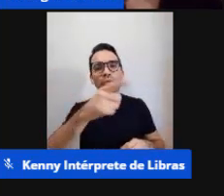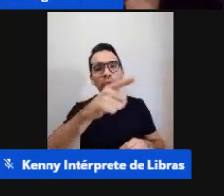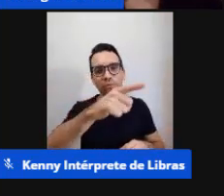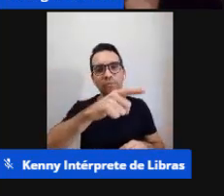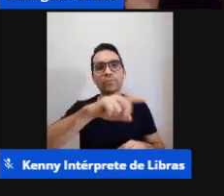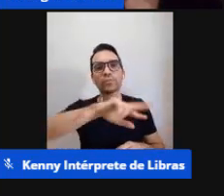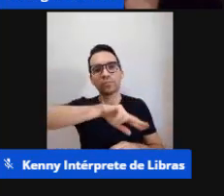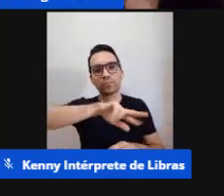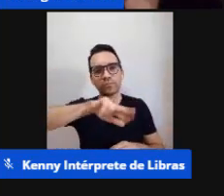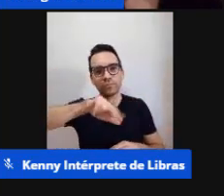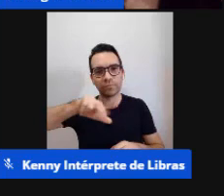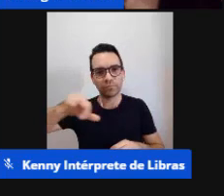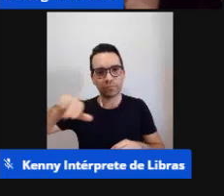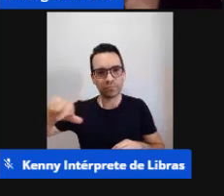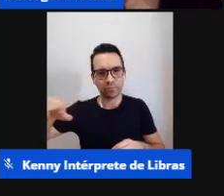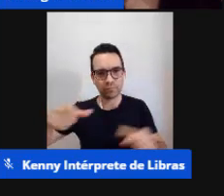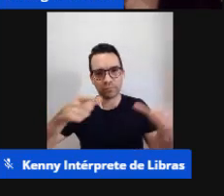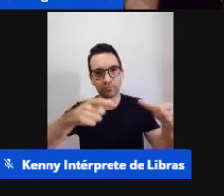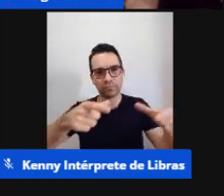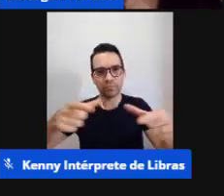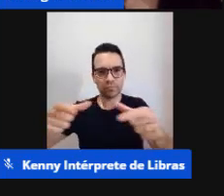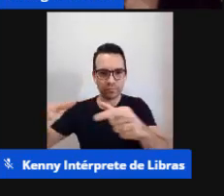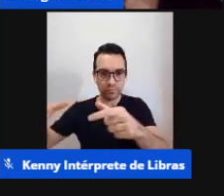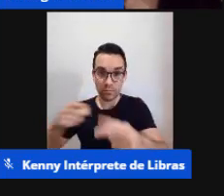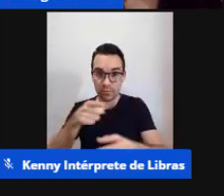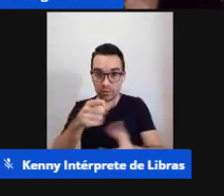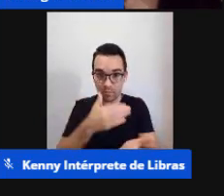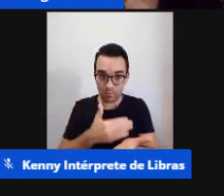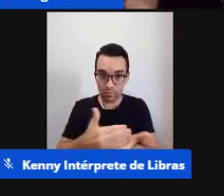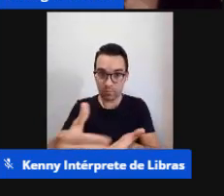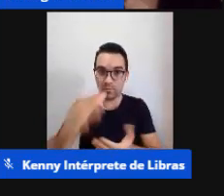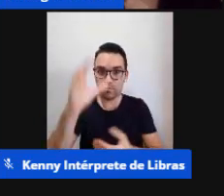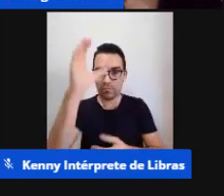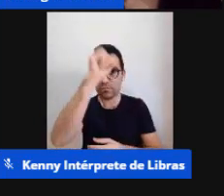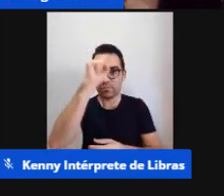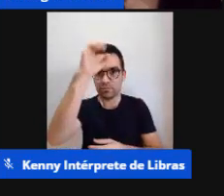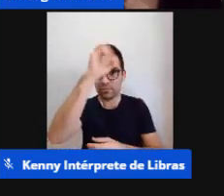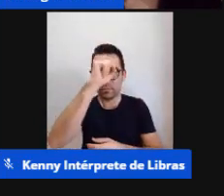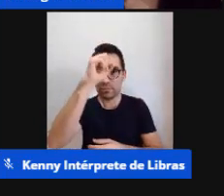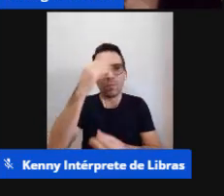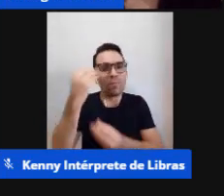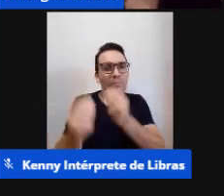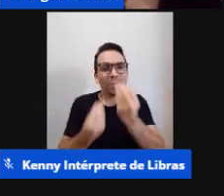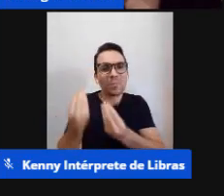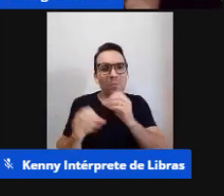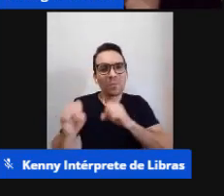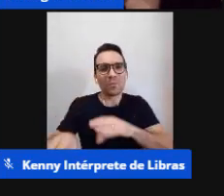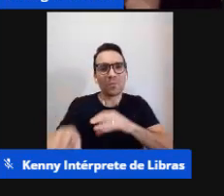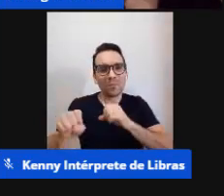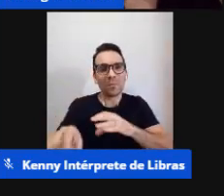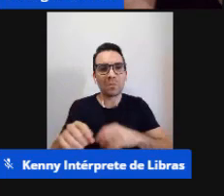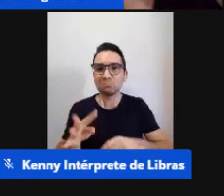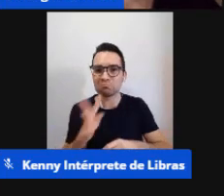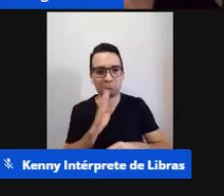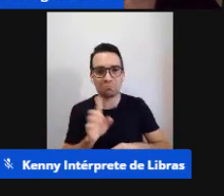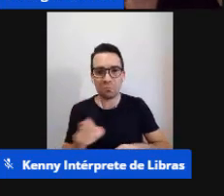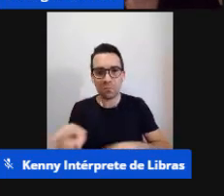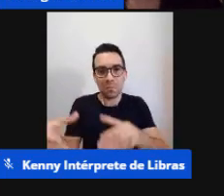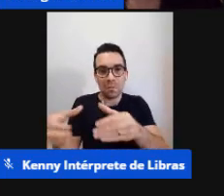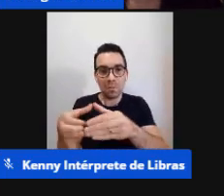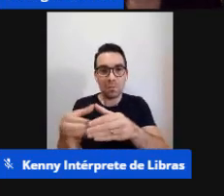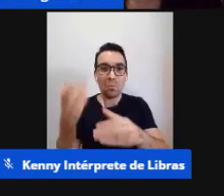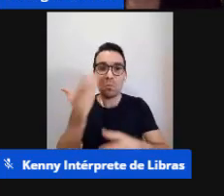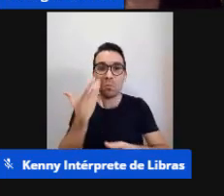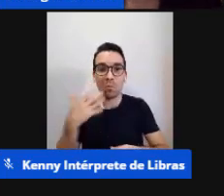vocês que estão começando agora na educação infantil, né? Muitos de vocês ainda não conhecem a turma, não conhecem as